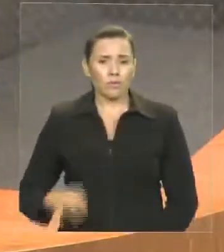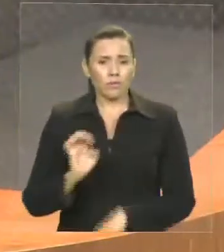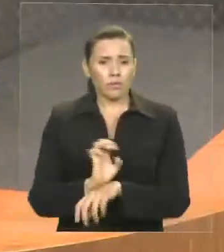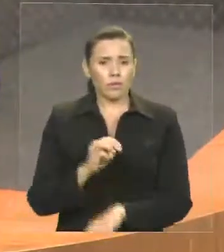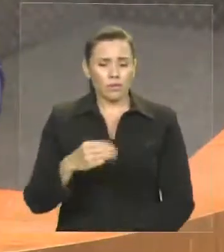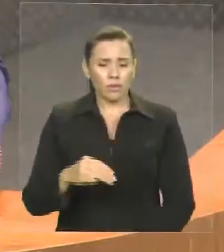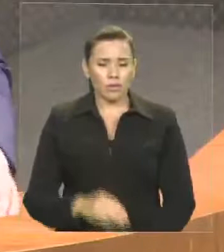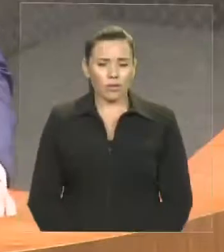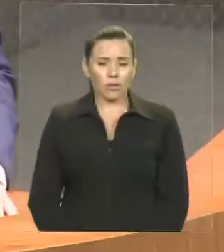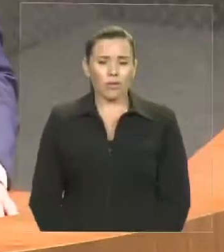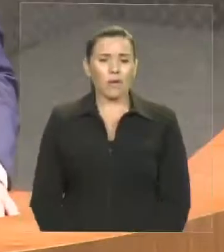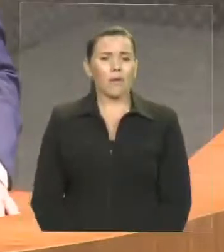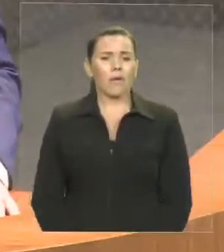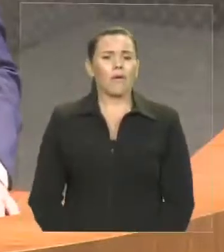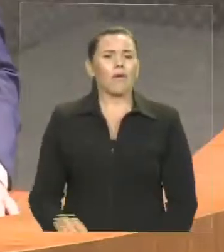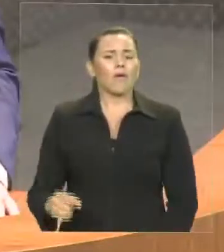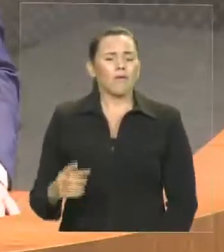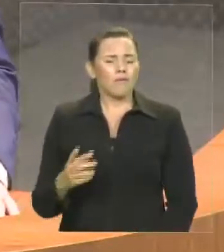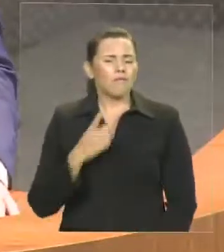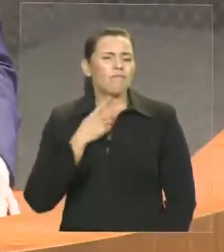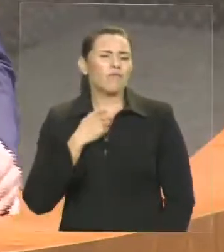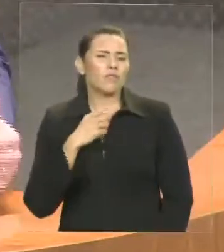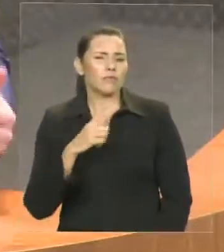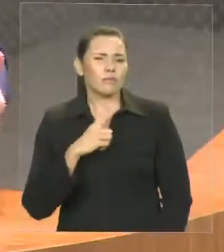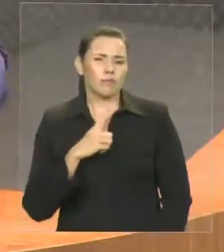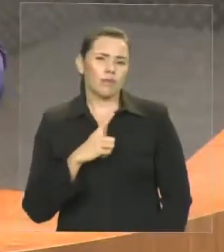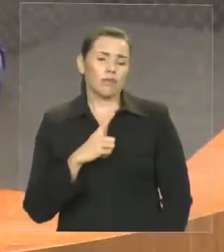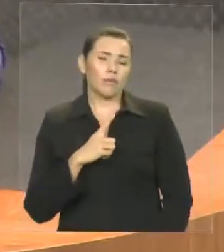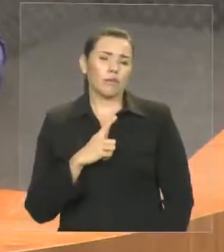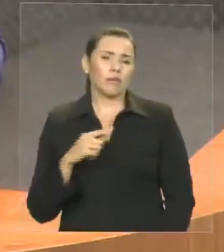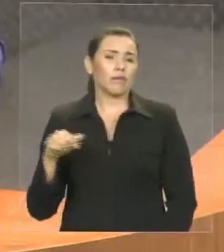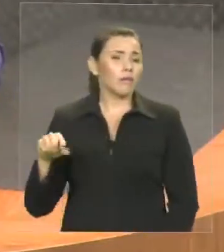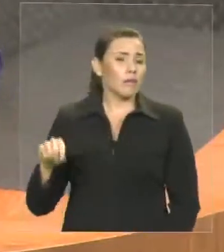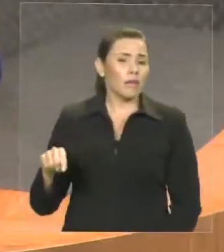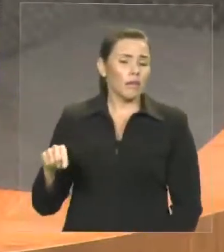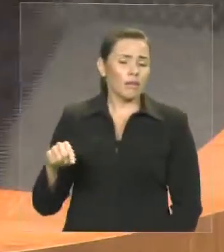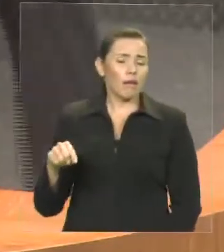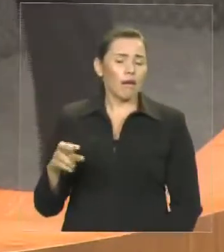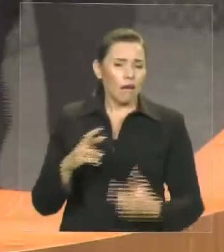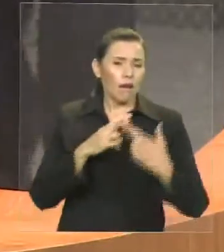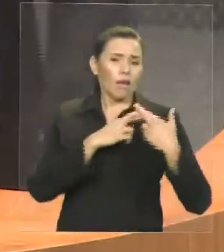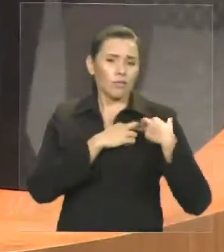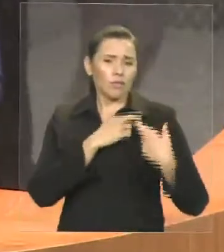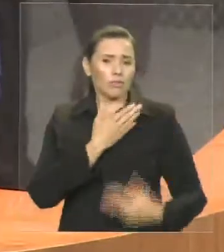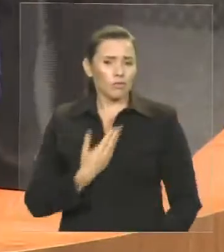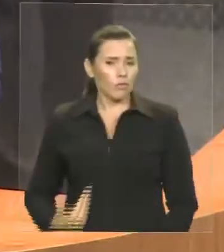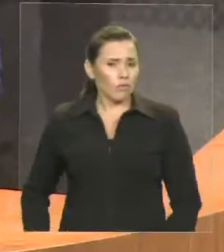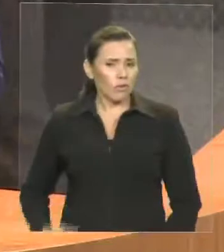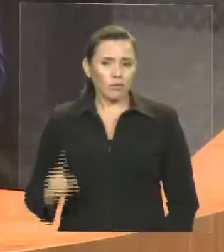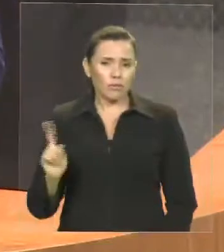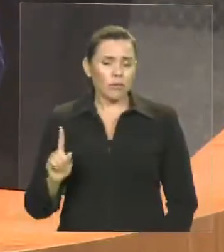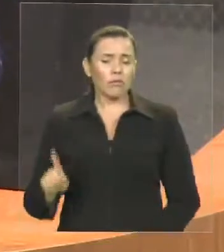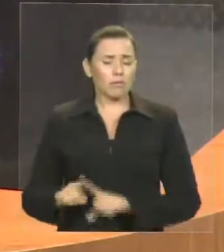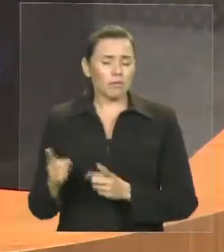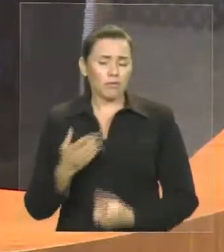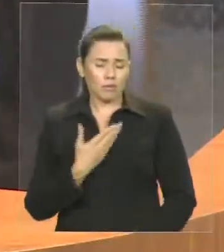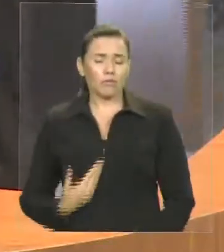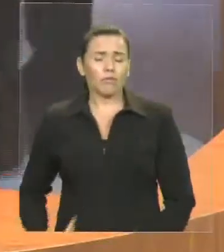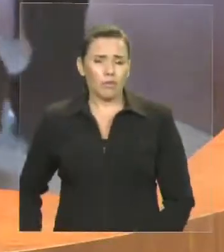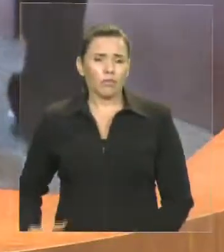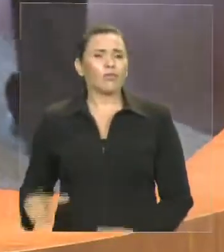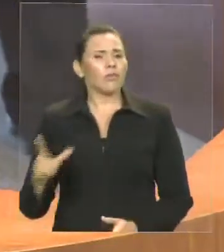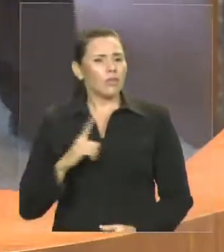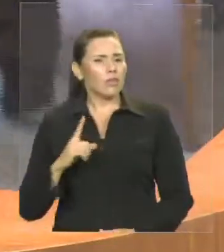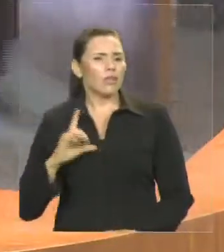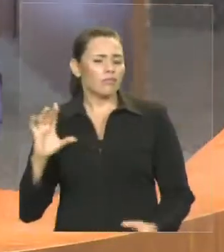mesmo não sendo atribuição do governo do estado, tem oferecido préstimos aos governos municipais,